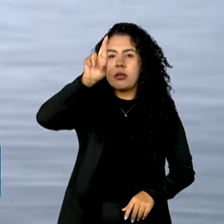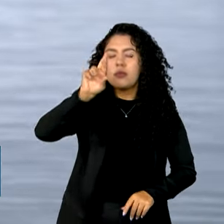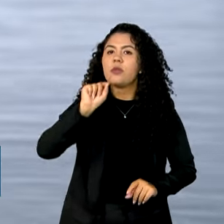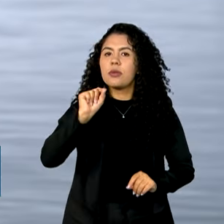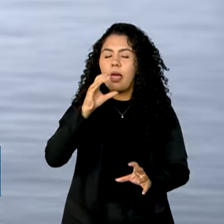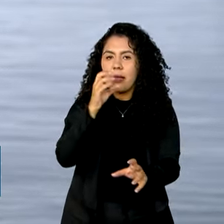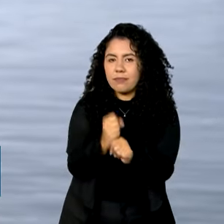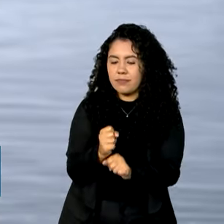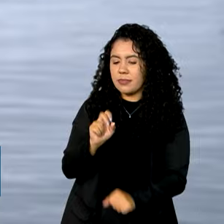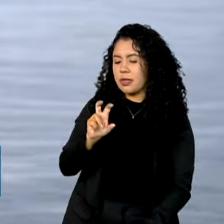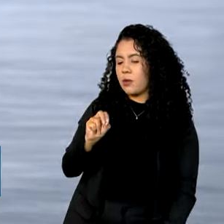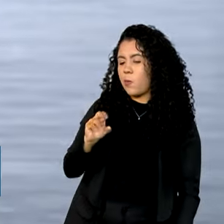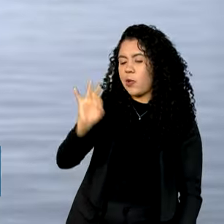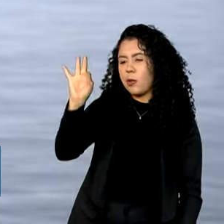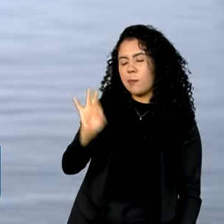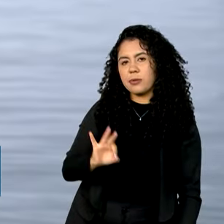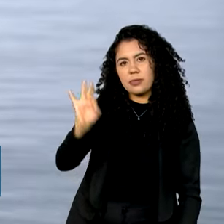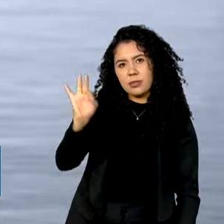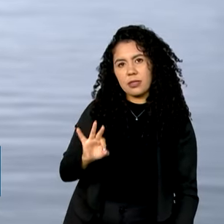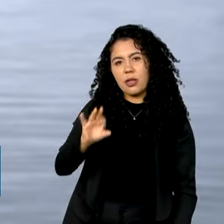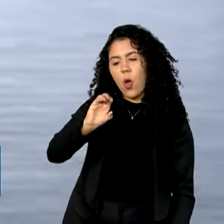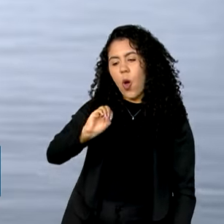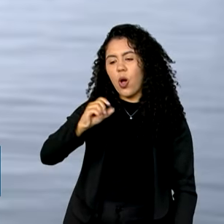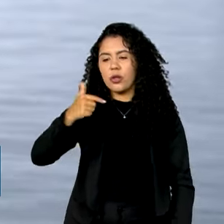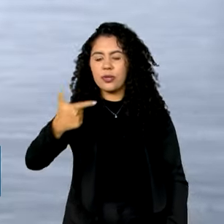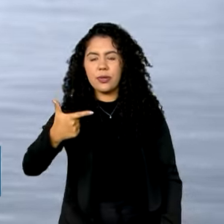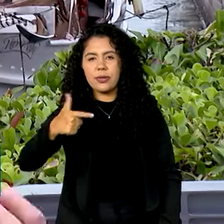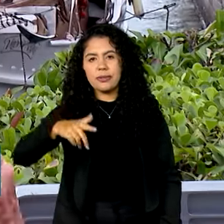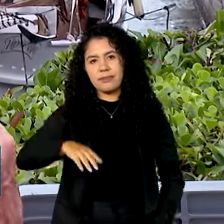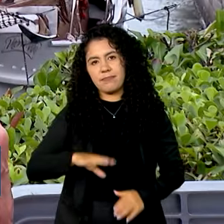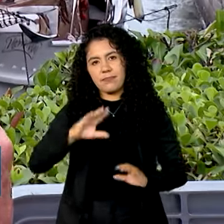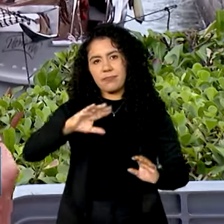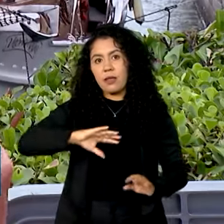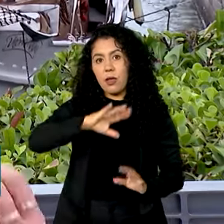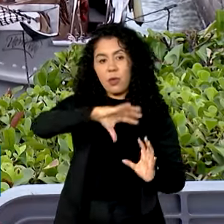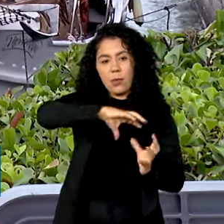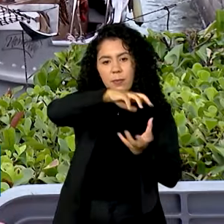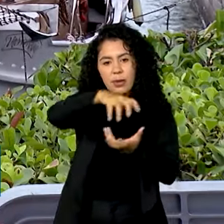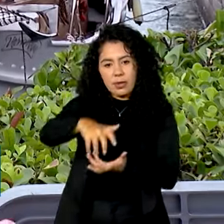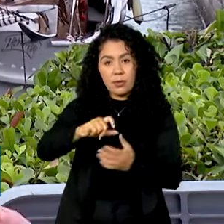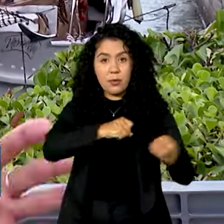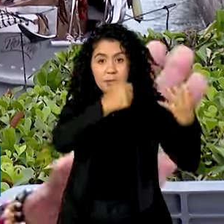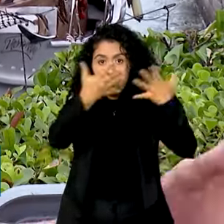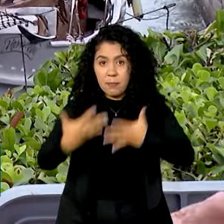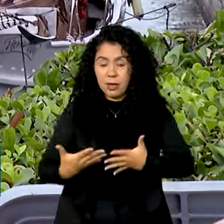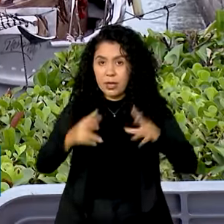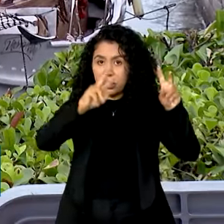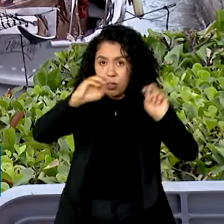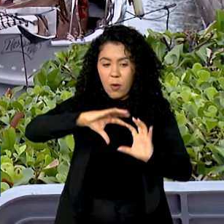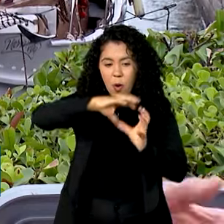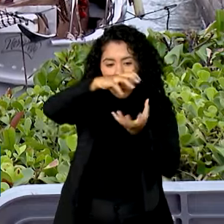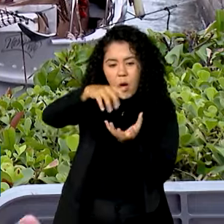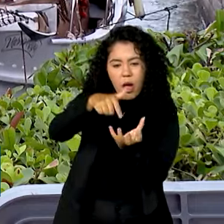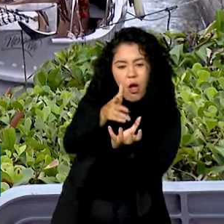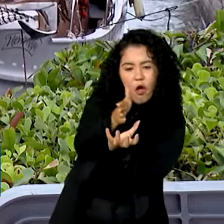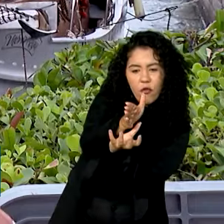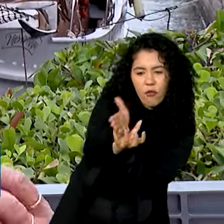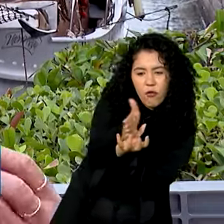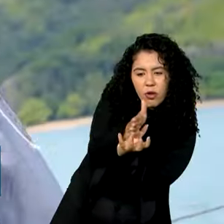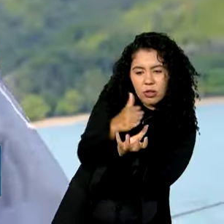de 50% do oxigênio do planeta. Quando a gente fala no oceano, o oceano não tem fronteira,